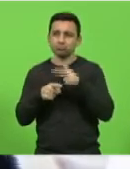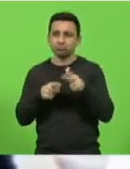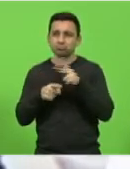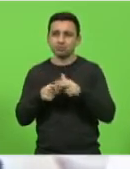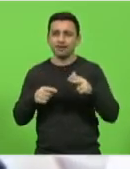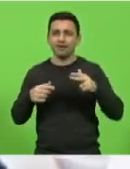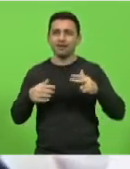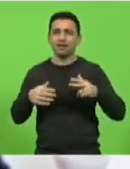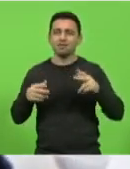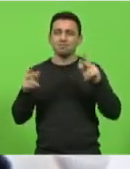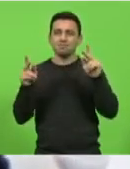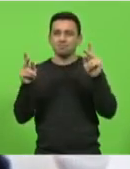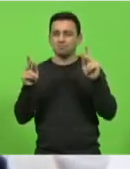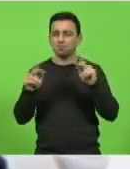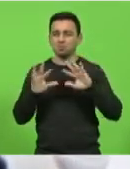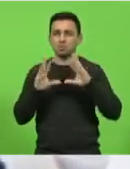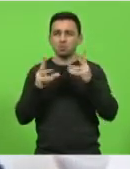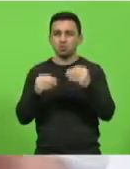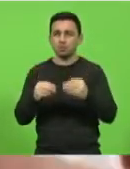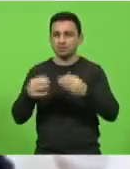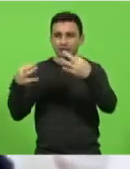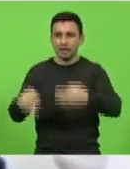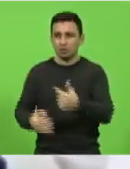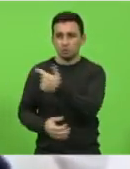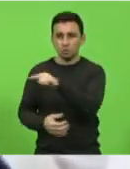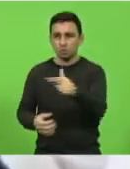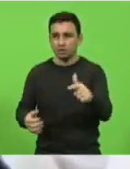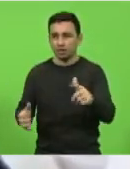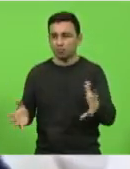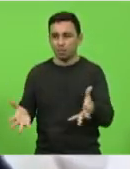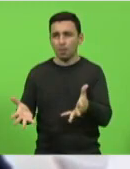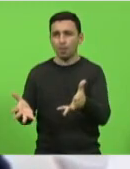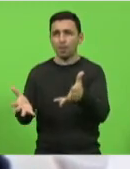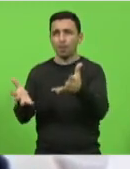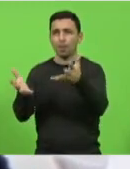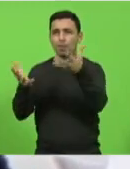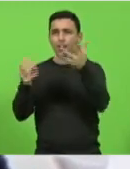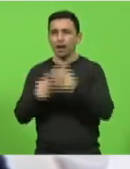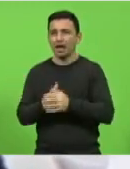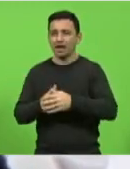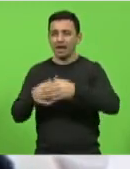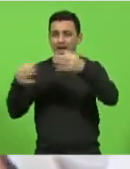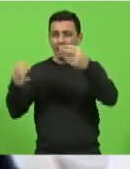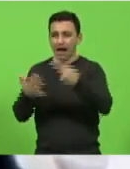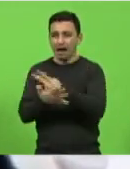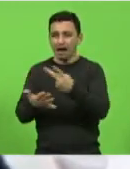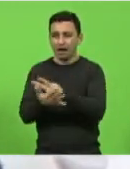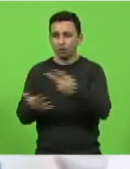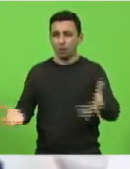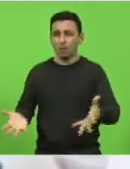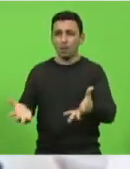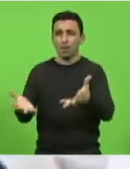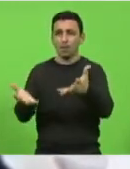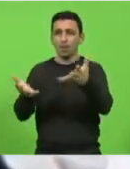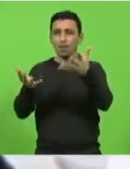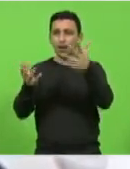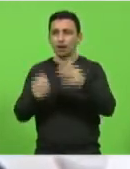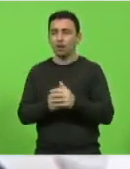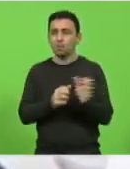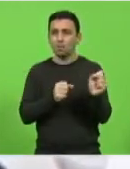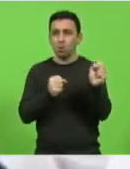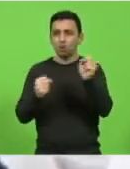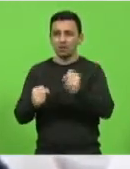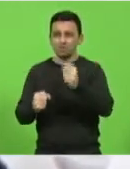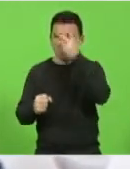prosperar a desonra, de tanto ver crescer a injustiça, de tanto ver agigantar-se os poderes nas mãos dos